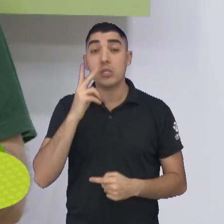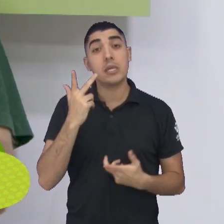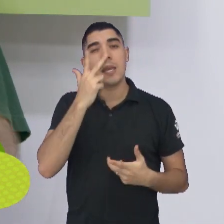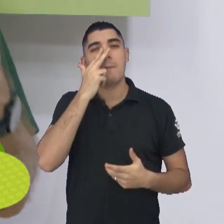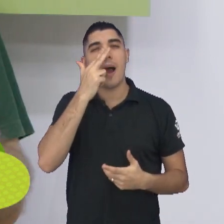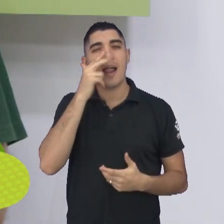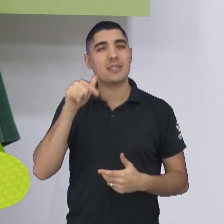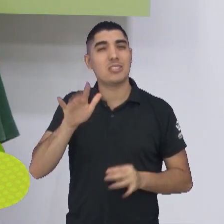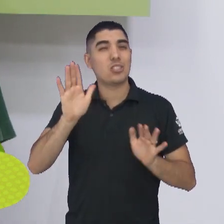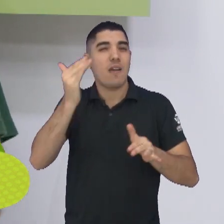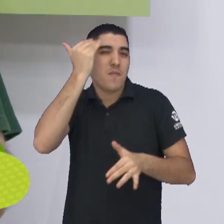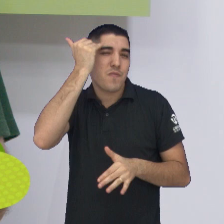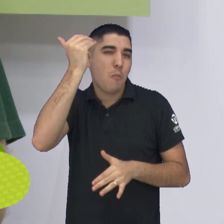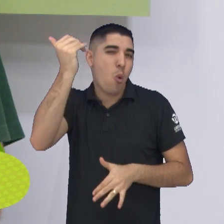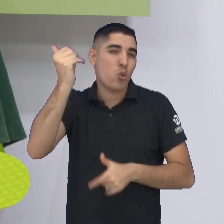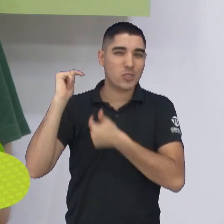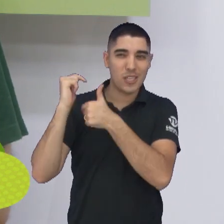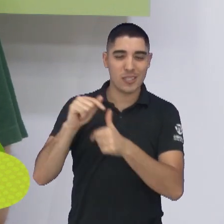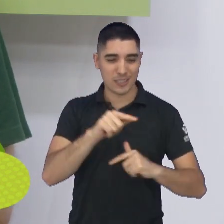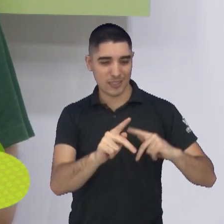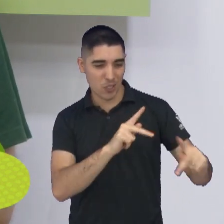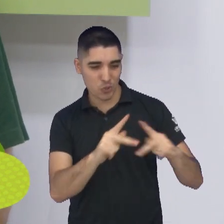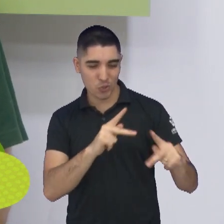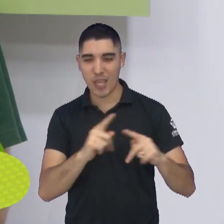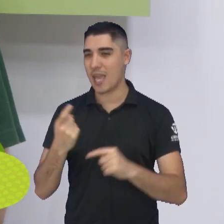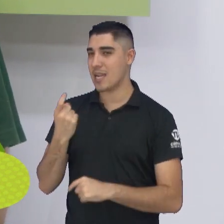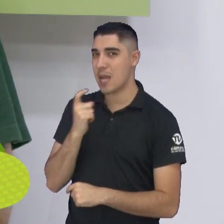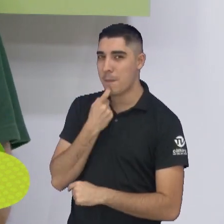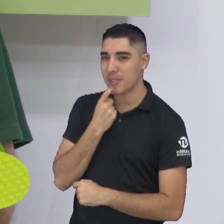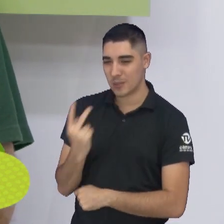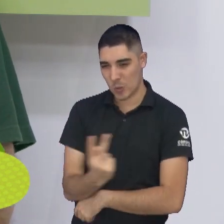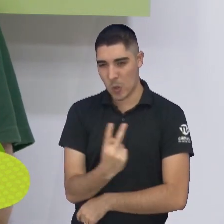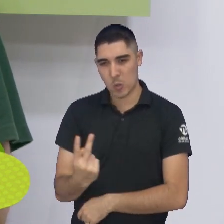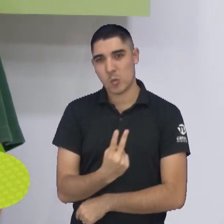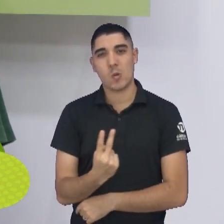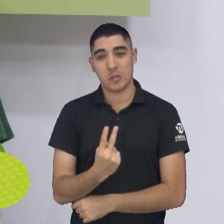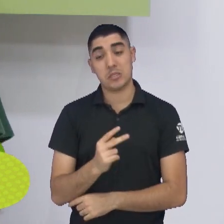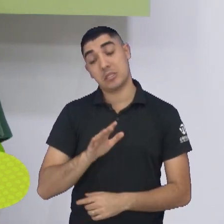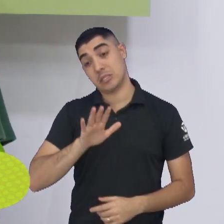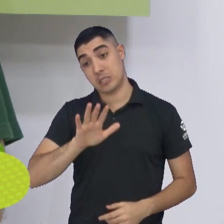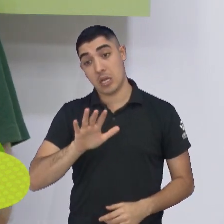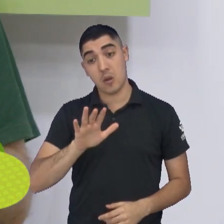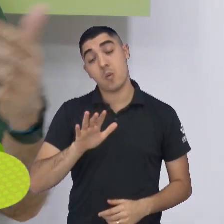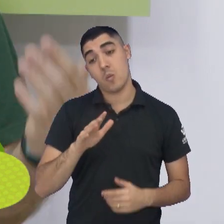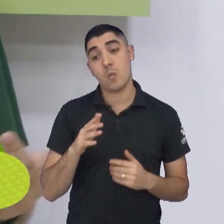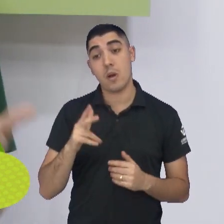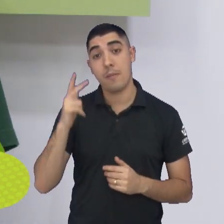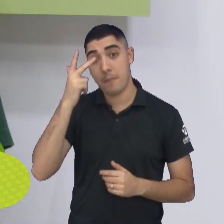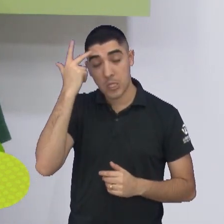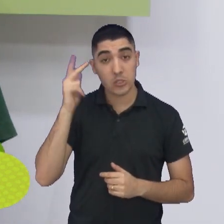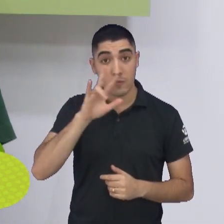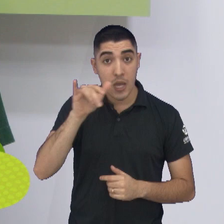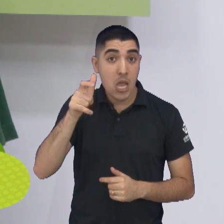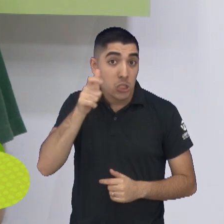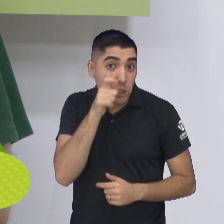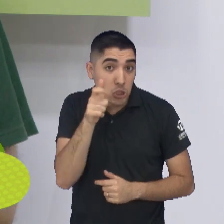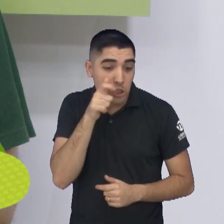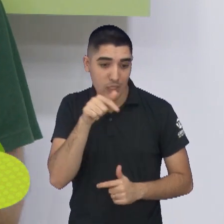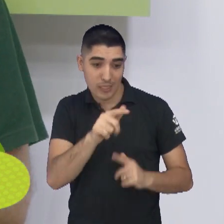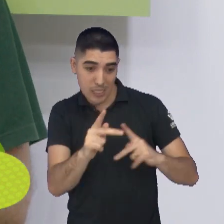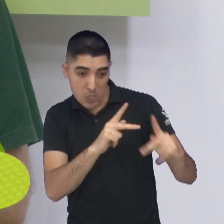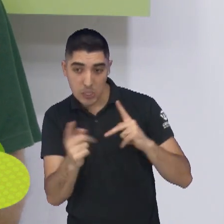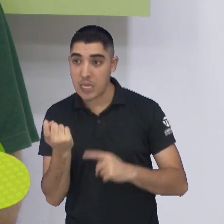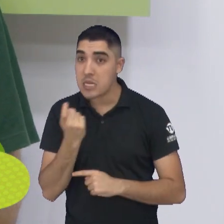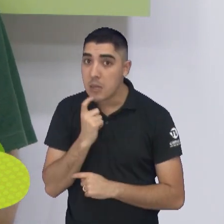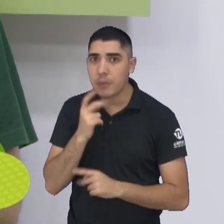do vôlei estadual aí, São José e Campinas. Então, quem for assistir os próximos jogos entre São José e Campinas vai ver um